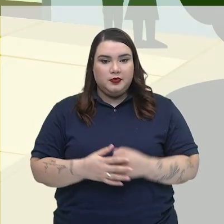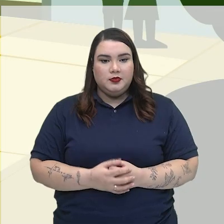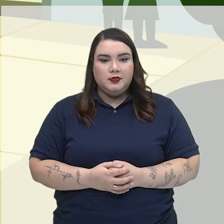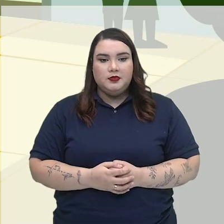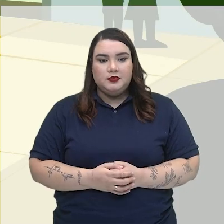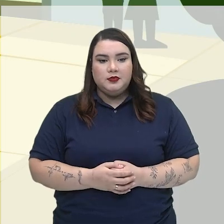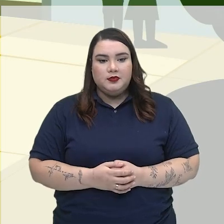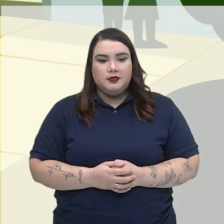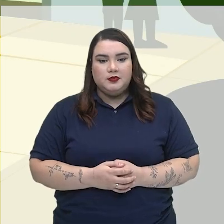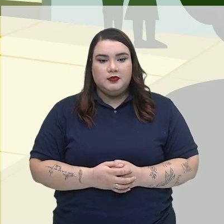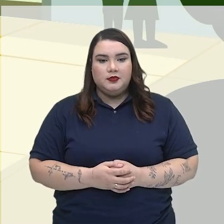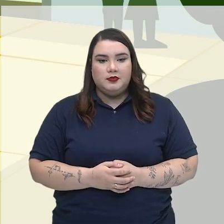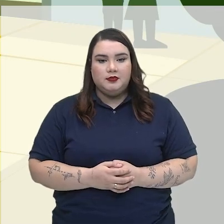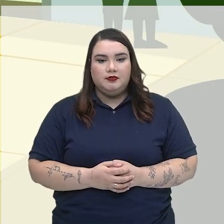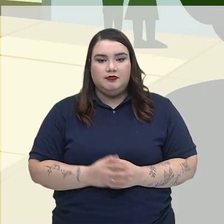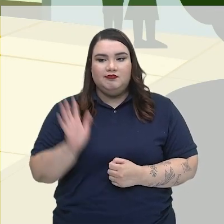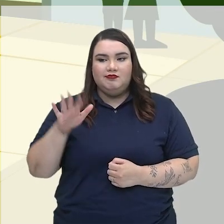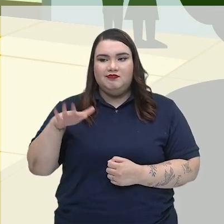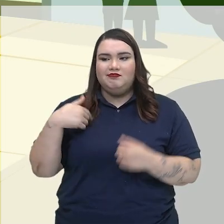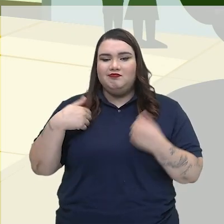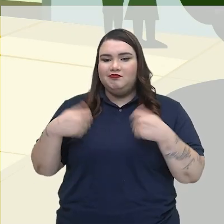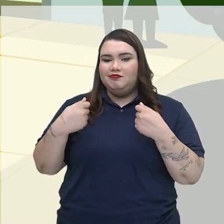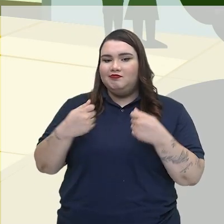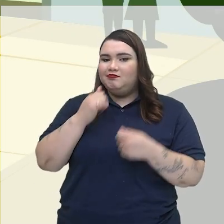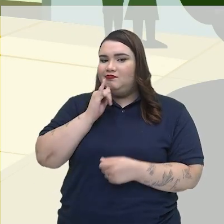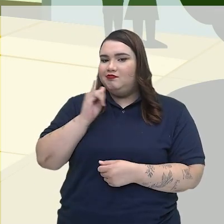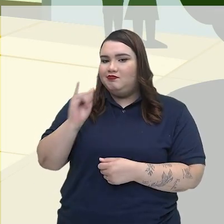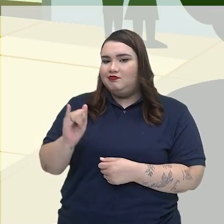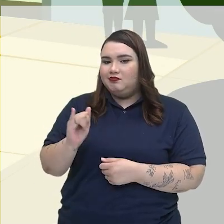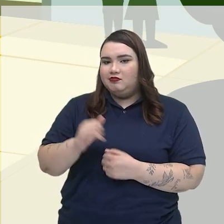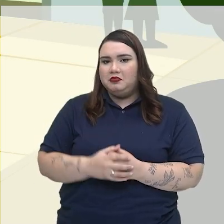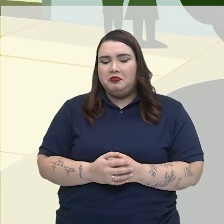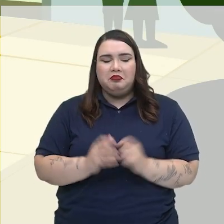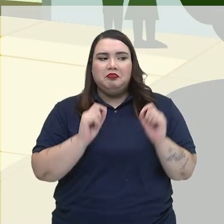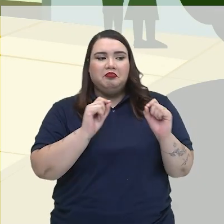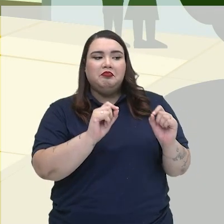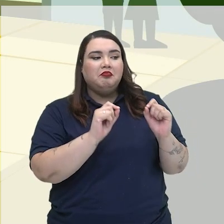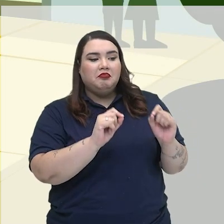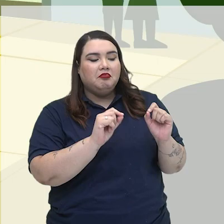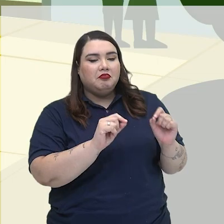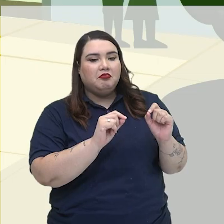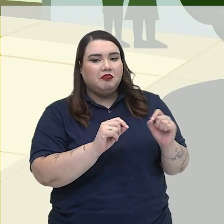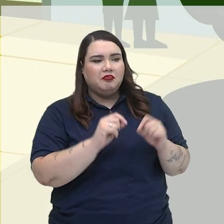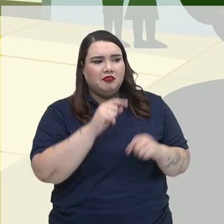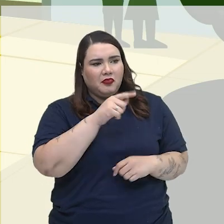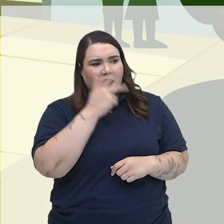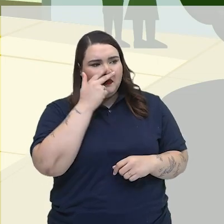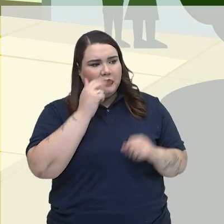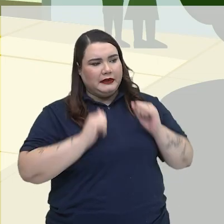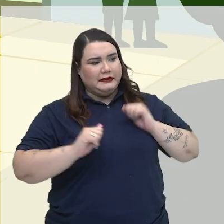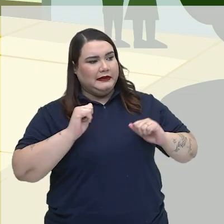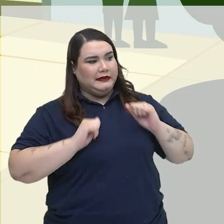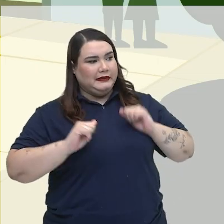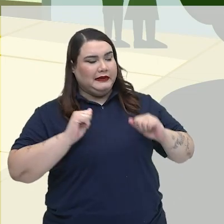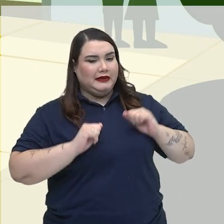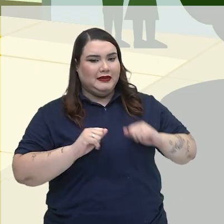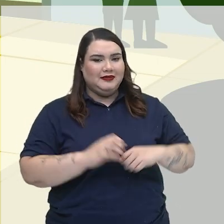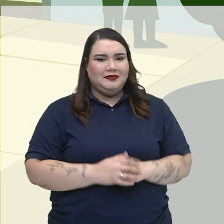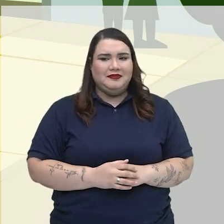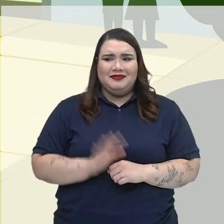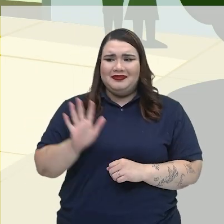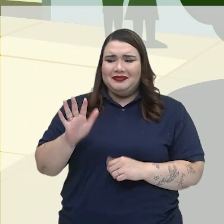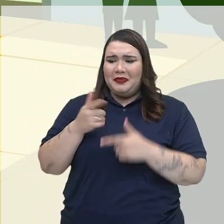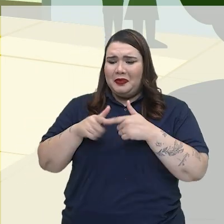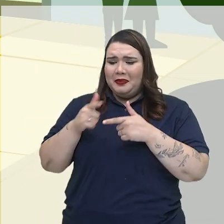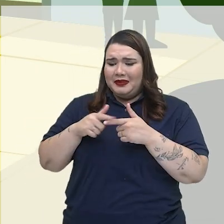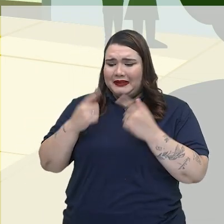Maria, preciso te contar algo. O que foi, Pedro? Você parece ansioso. É sobre um problema sério que estou enfrentando.